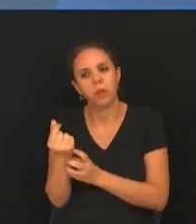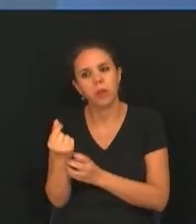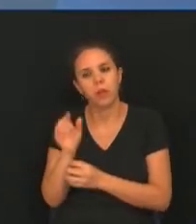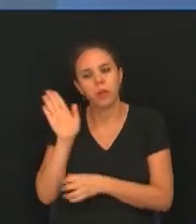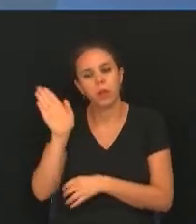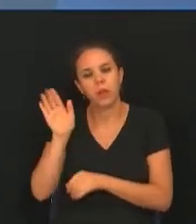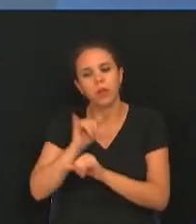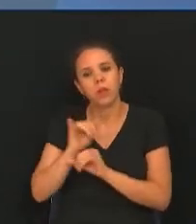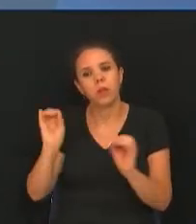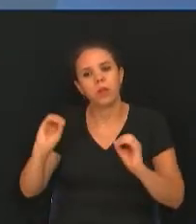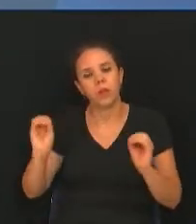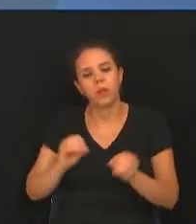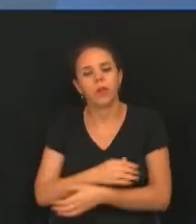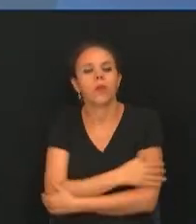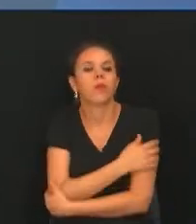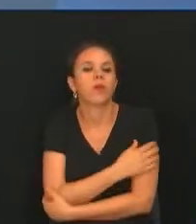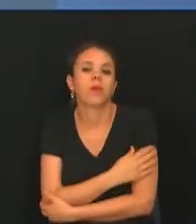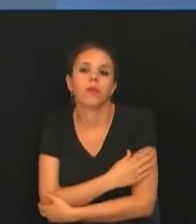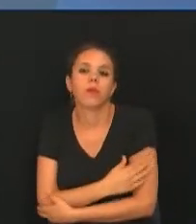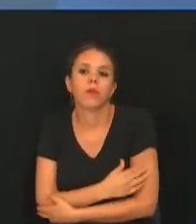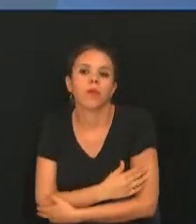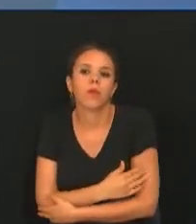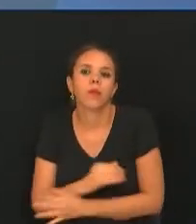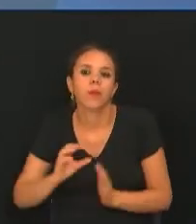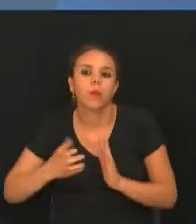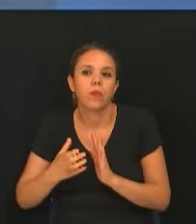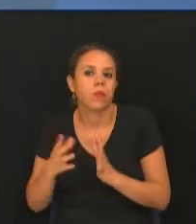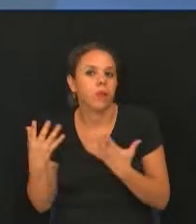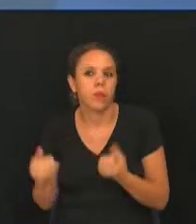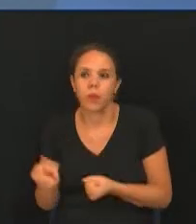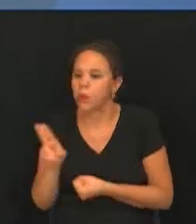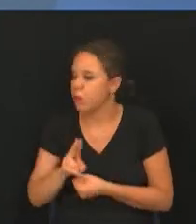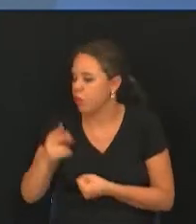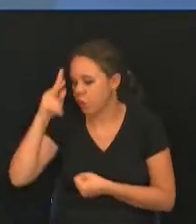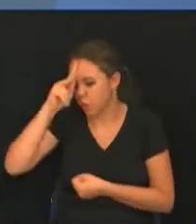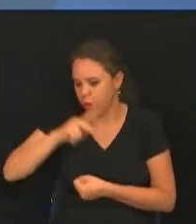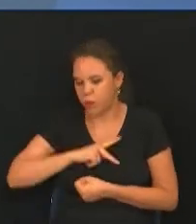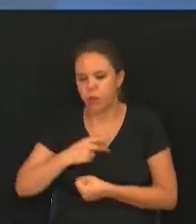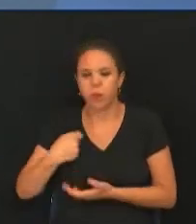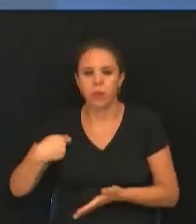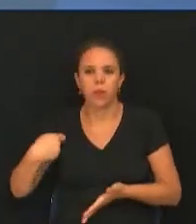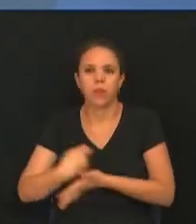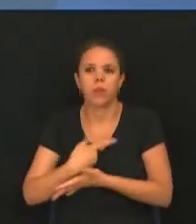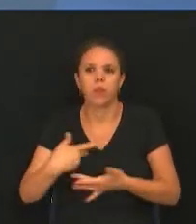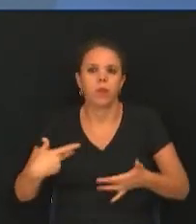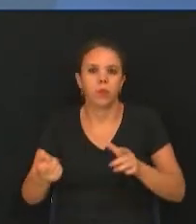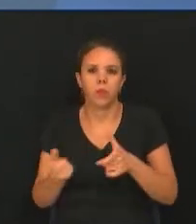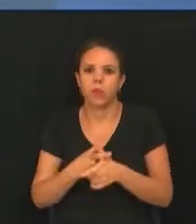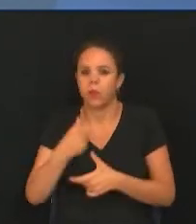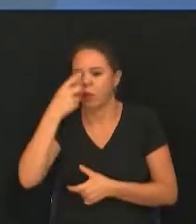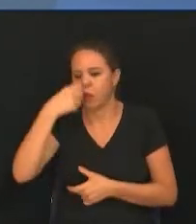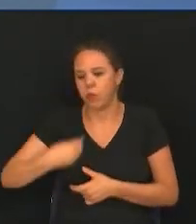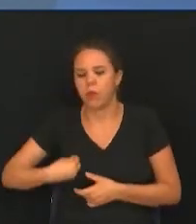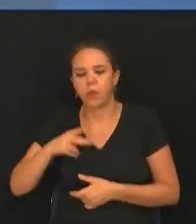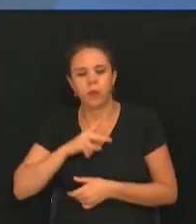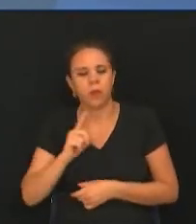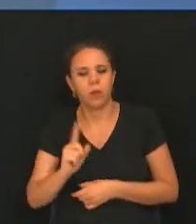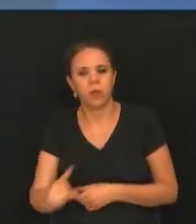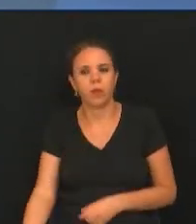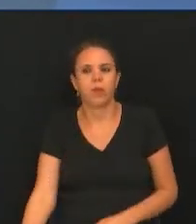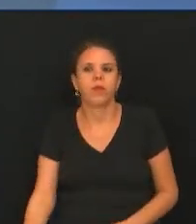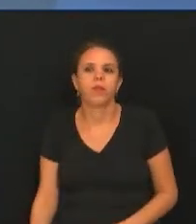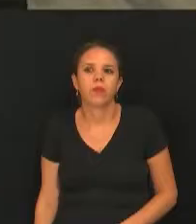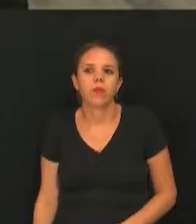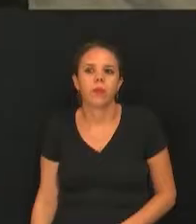campanhas e também o partido não usa para se autofinanciar para suas despesas diárias, né? Eu até